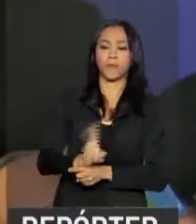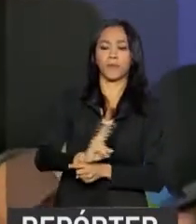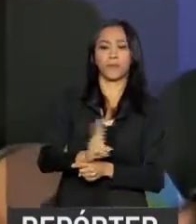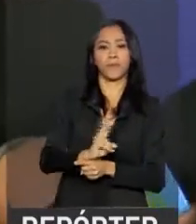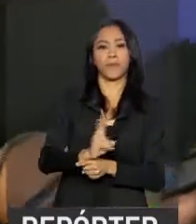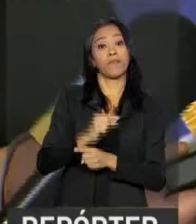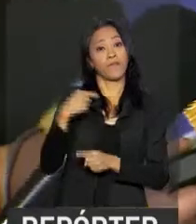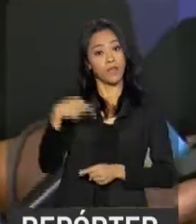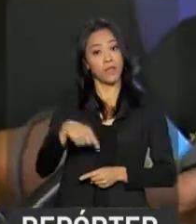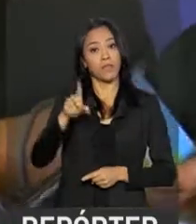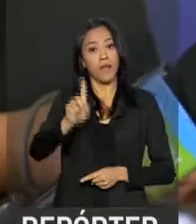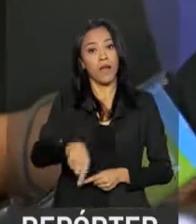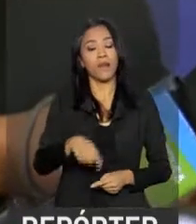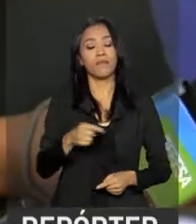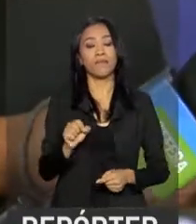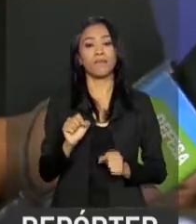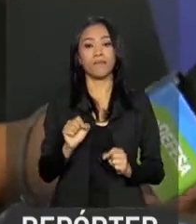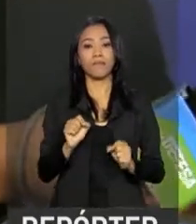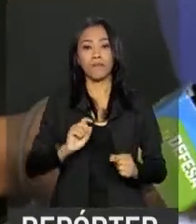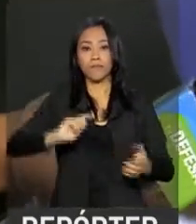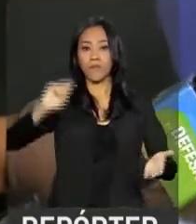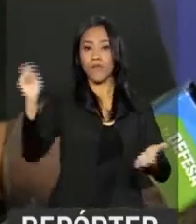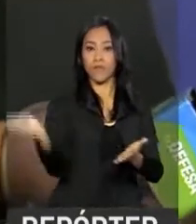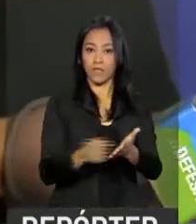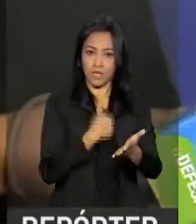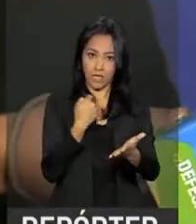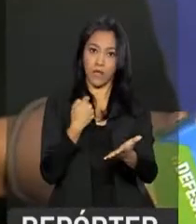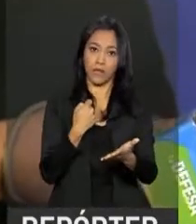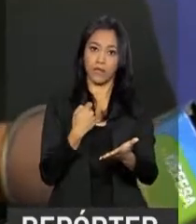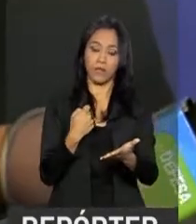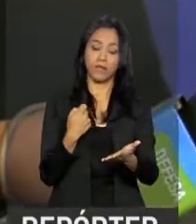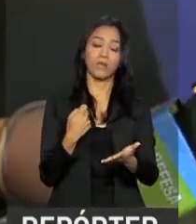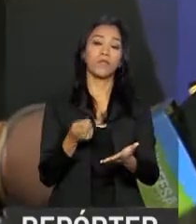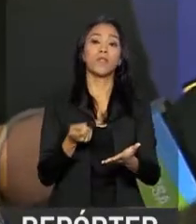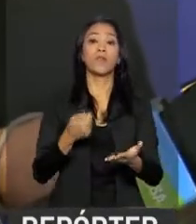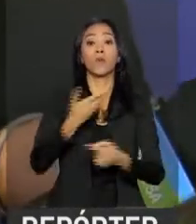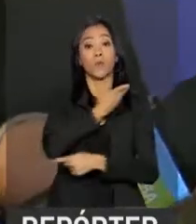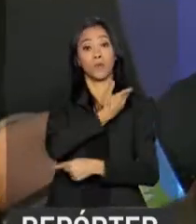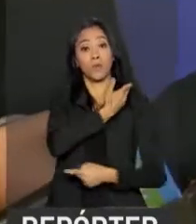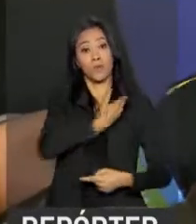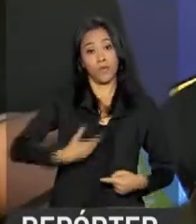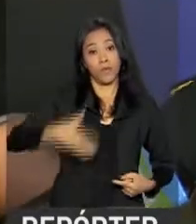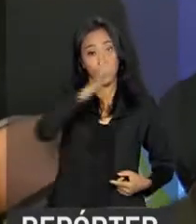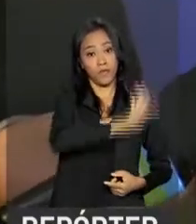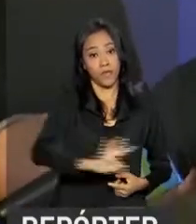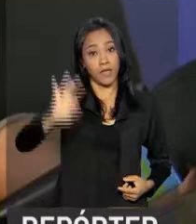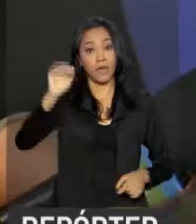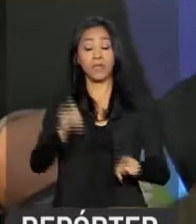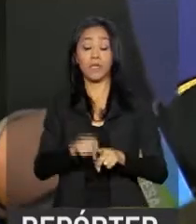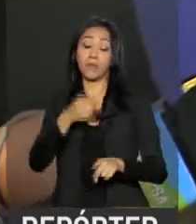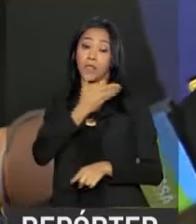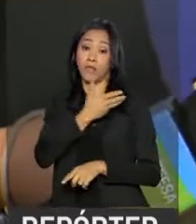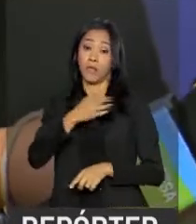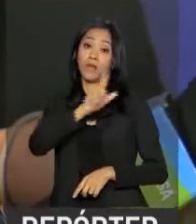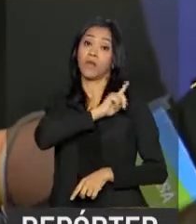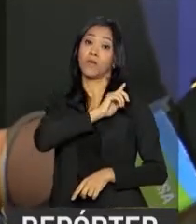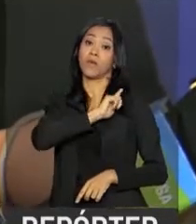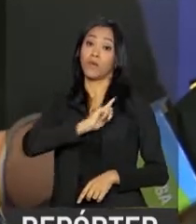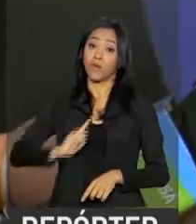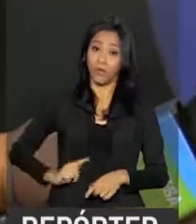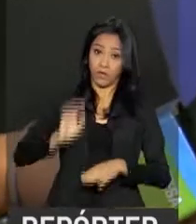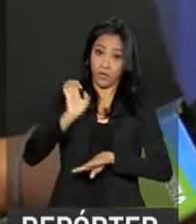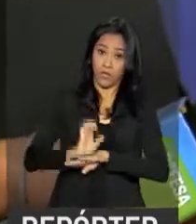ele faz parte do projeto collor foi assinado de intenções assinado entre o governo federal o governo do estado do rio de janeiro aonde